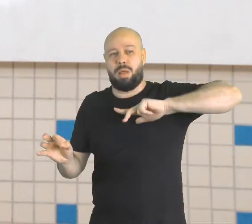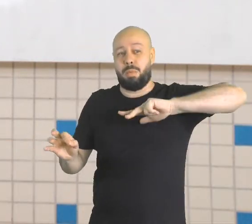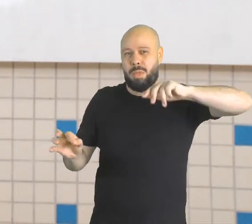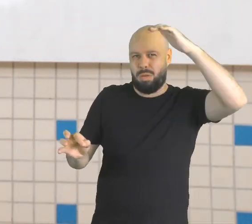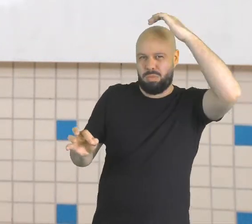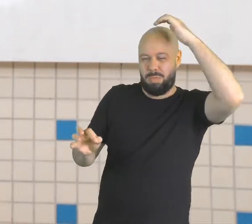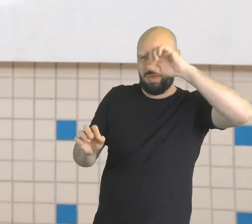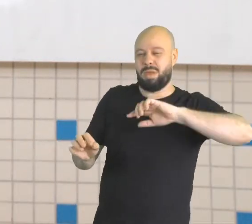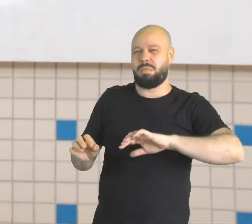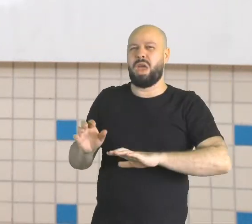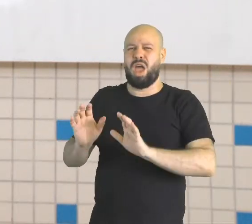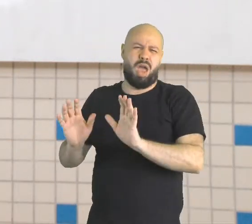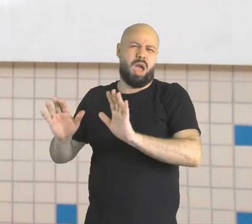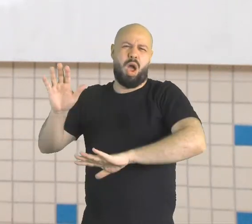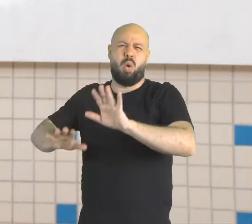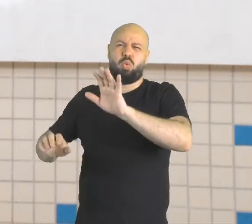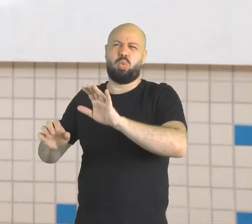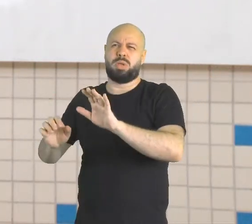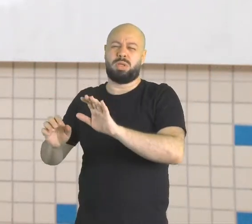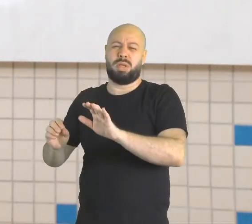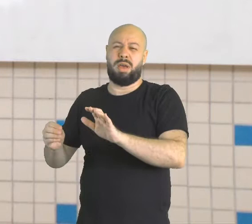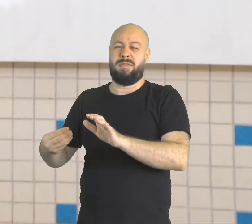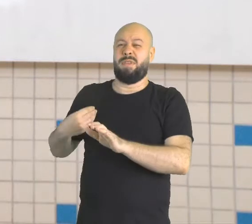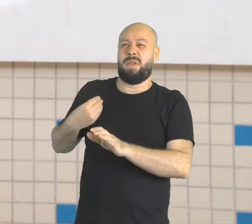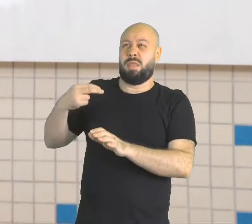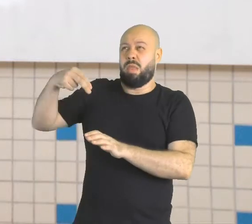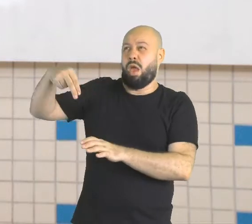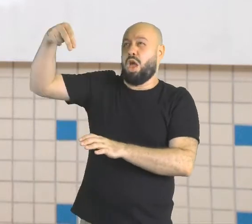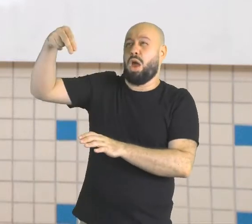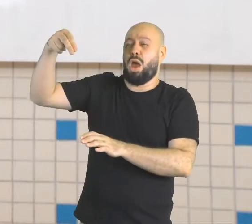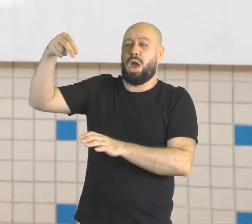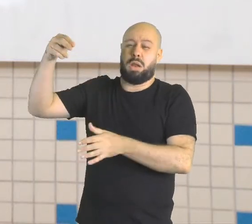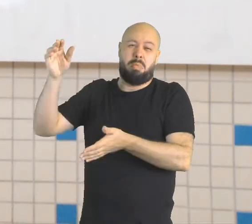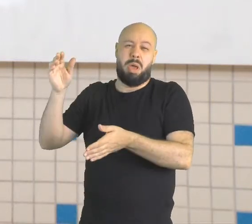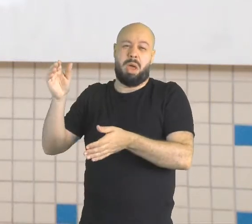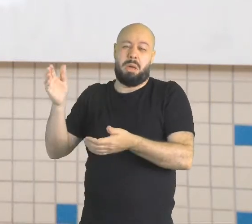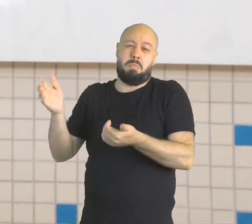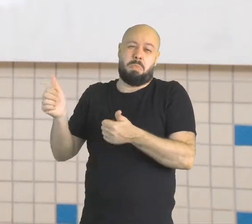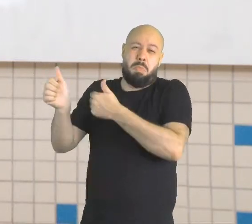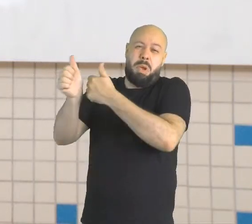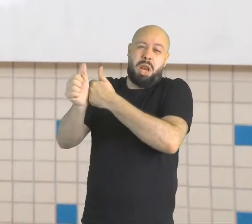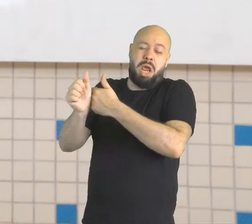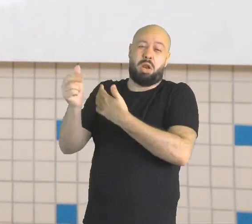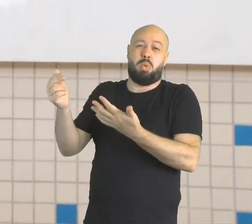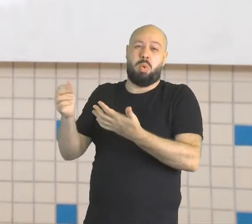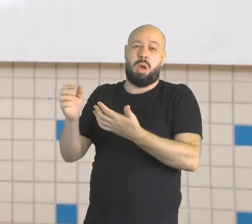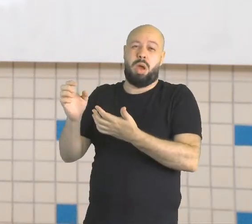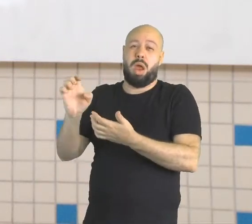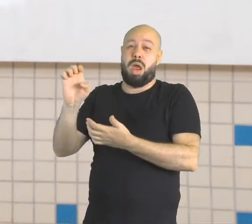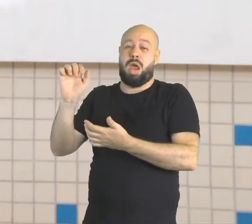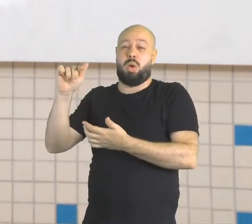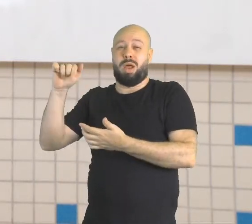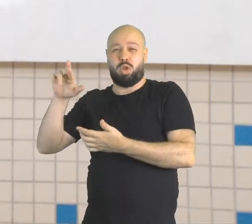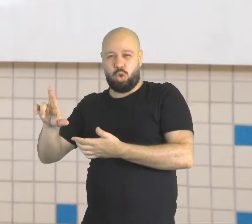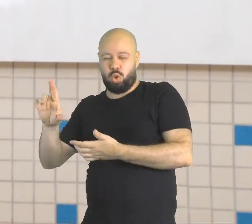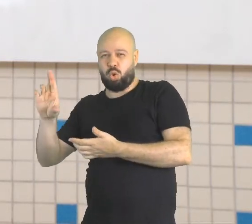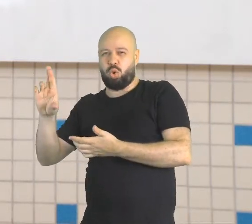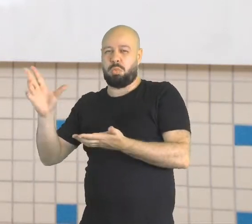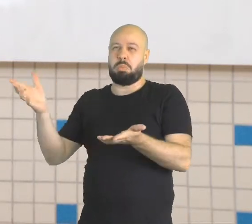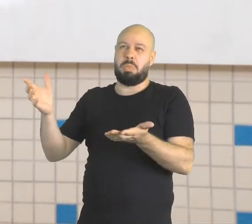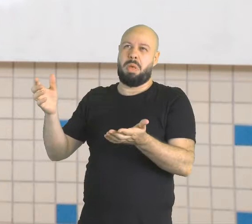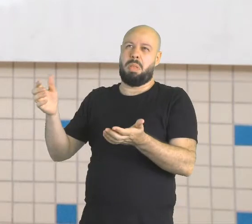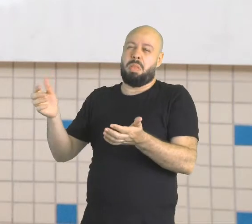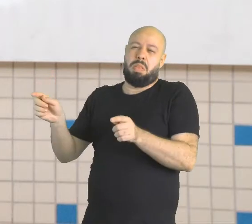região norte, mais as fronteiras com a Bolívia, com o Equador. Essas aldeias,